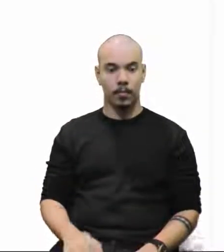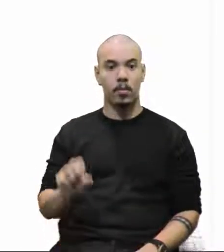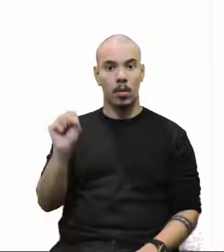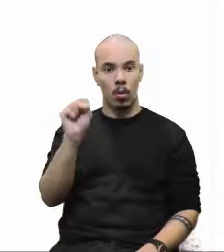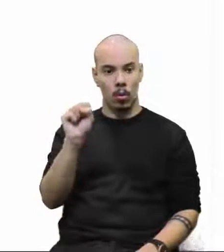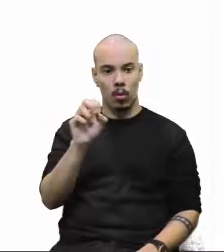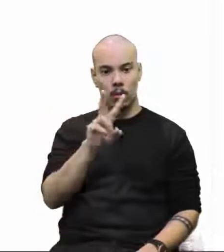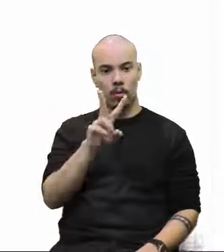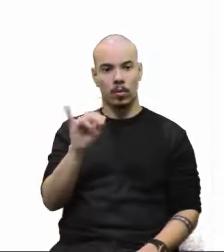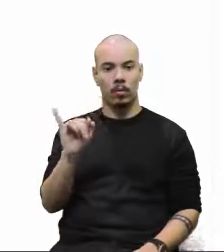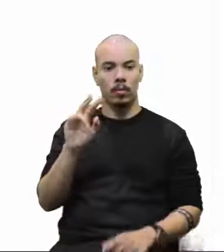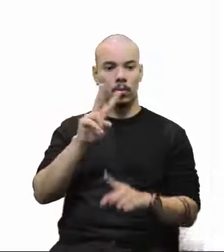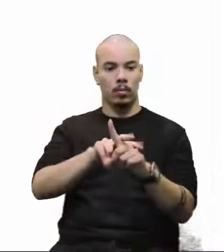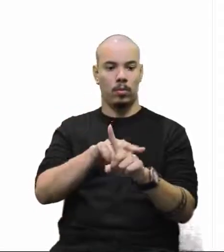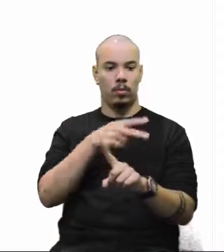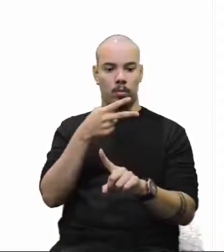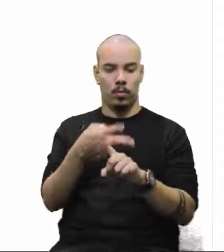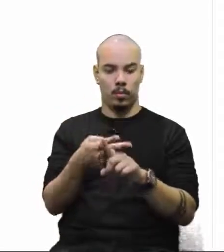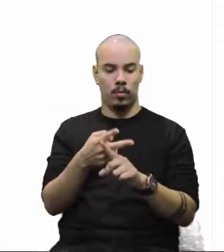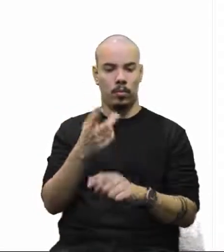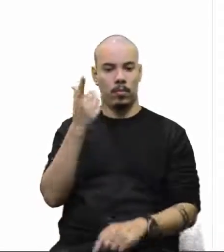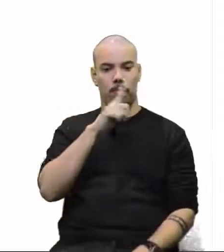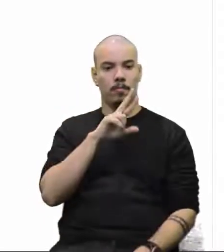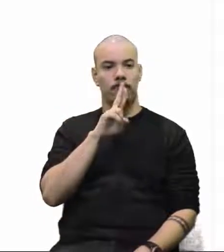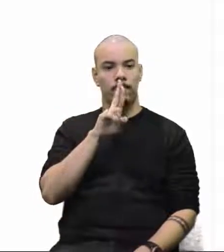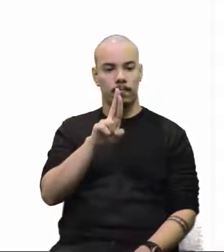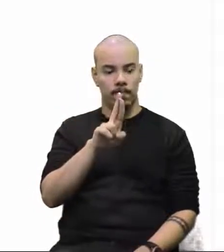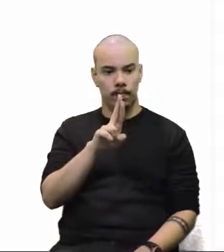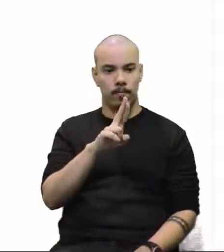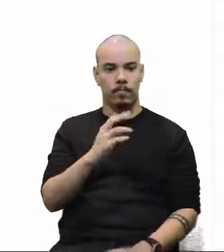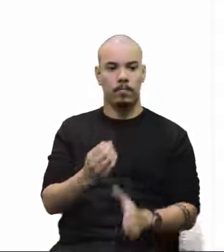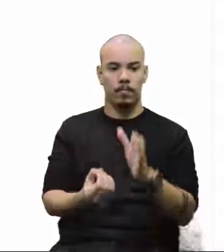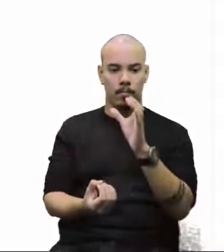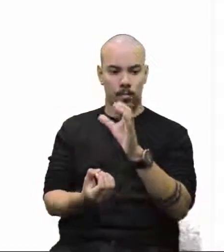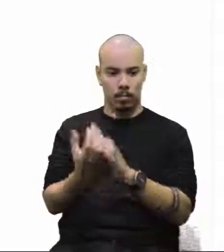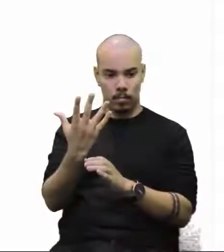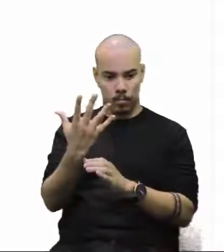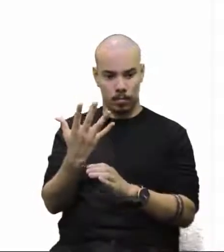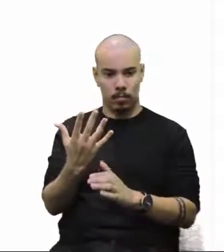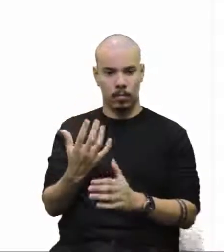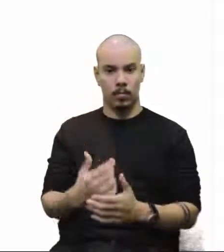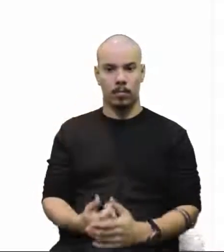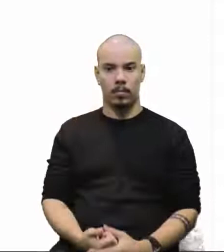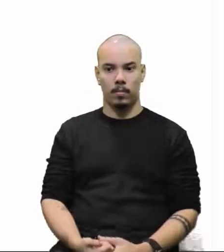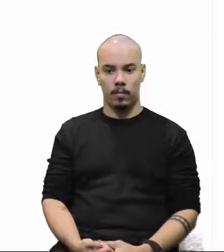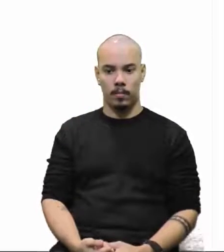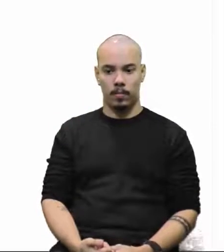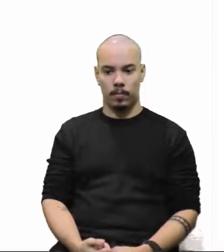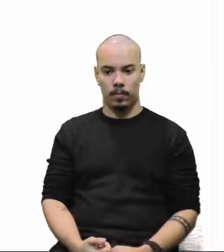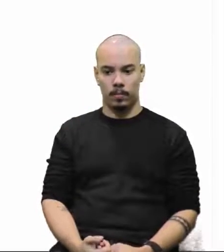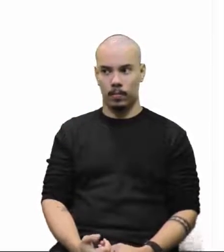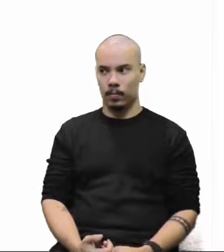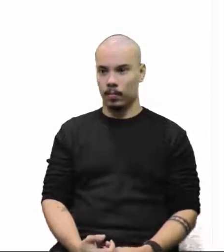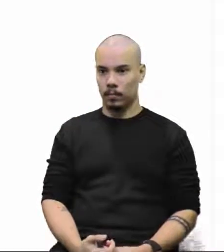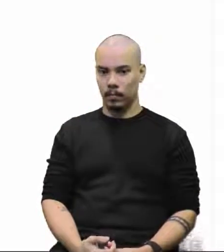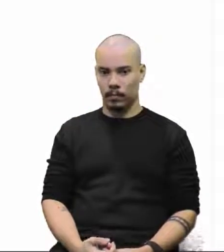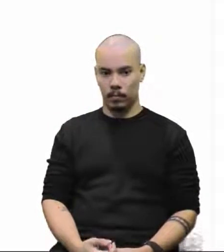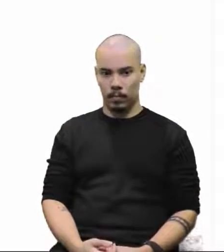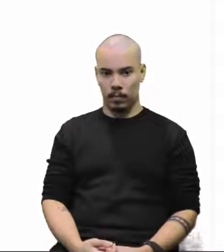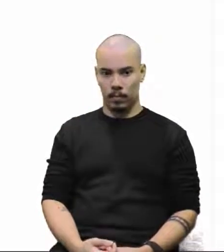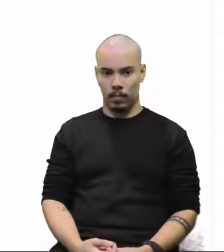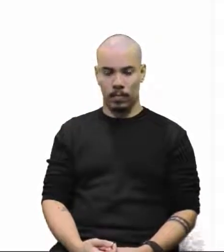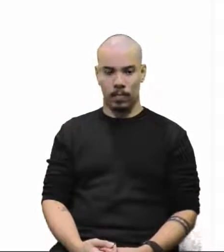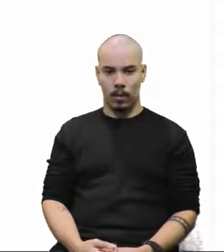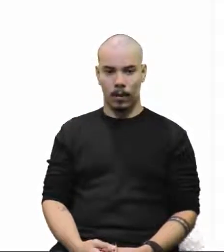8, vai acabar dobrando aí e vai se tornar, no caso, né? Se tornar aí o valor